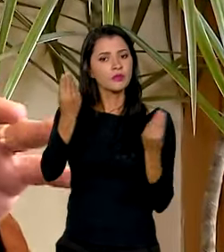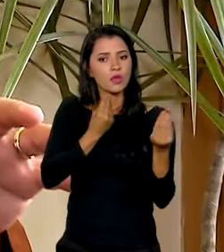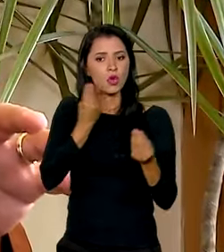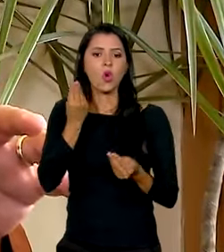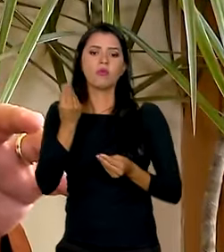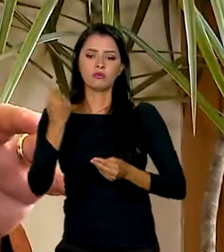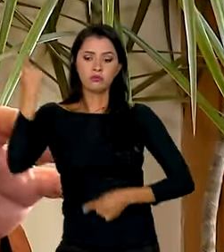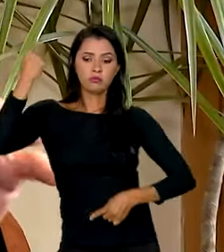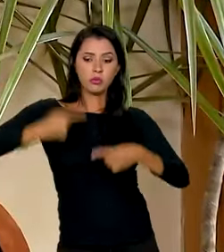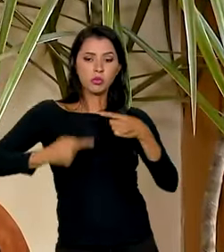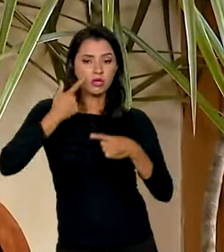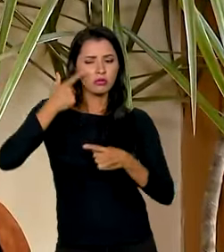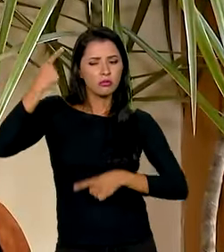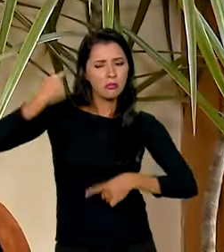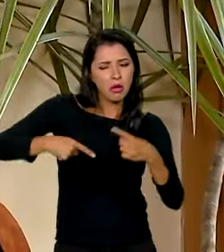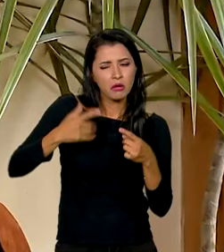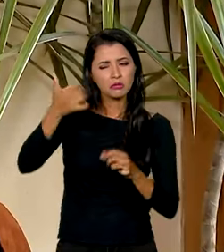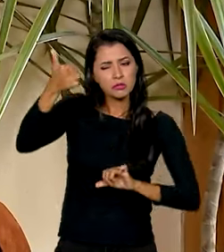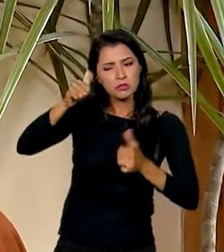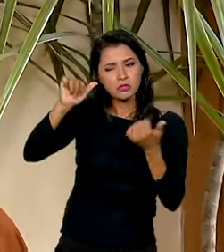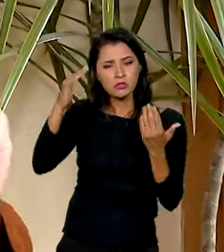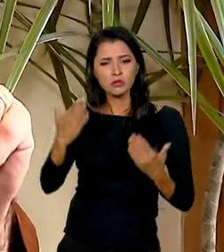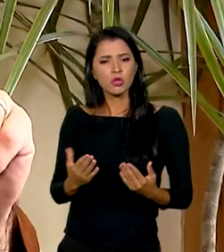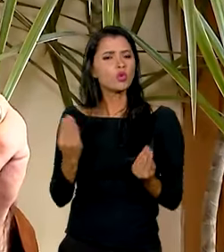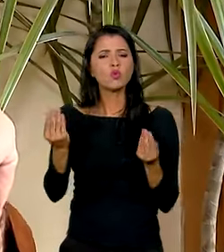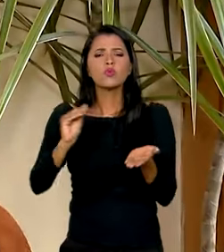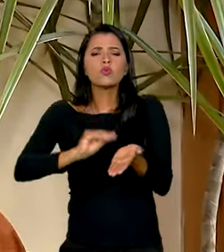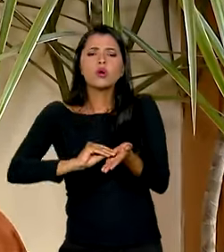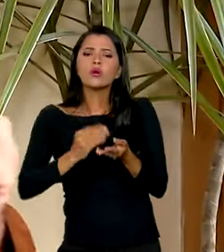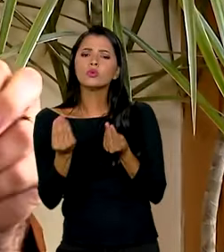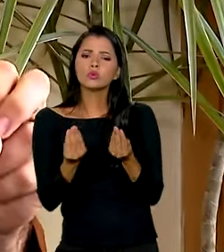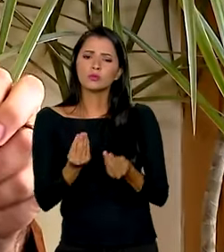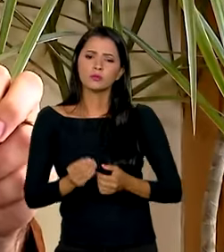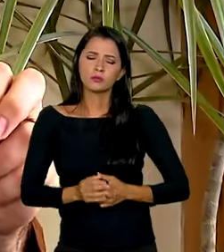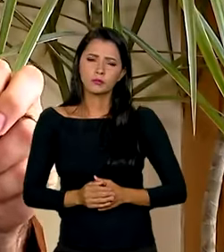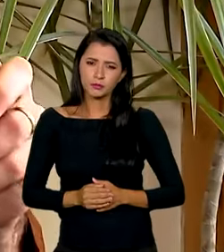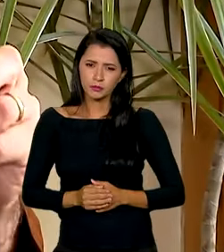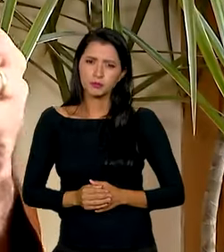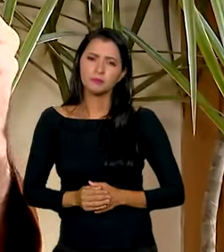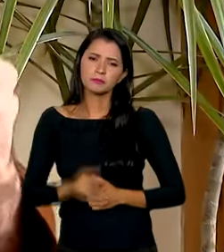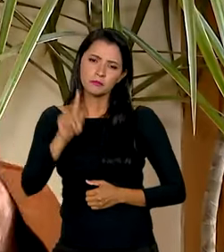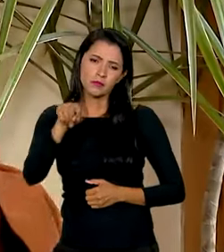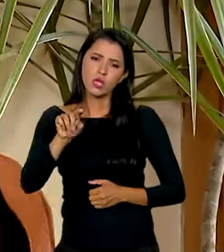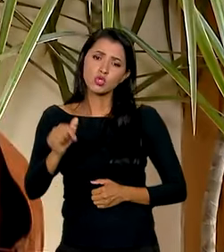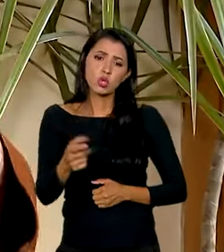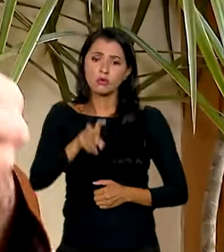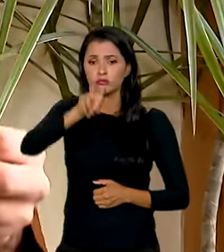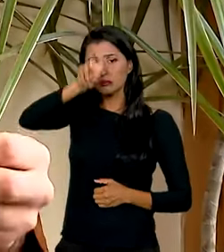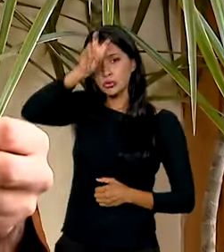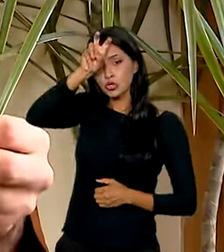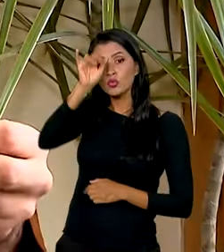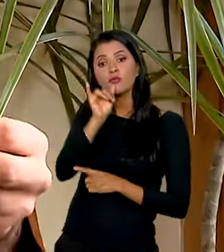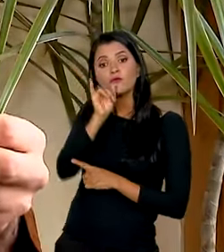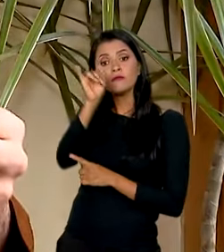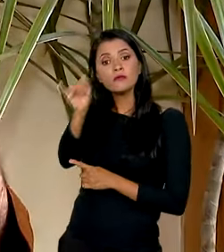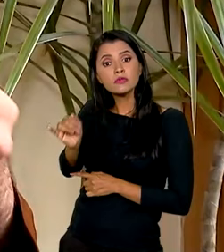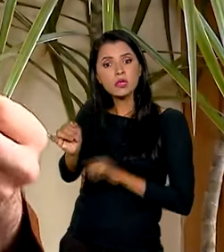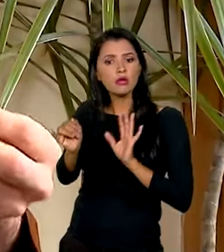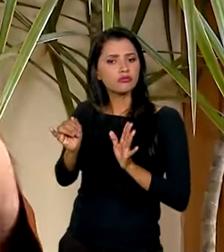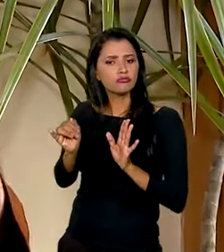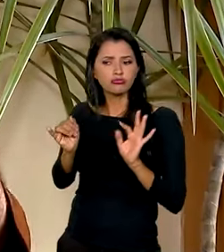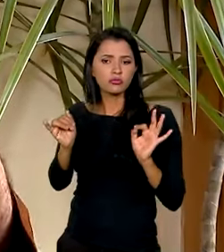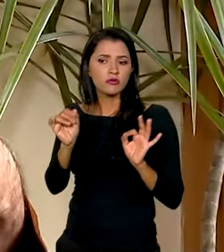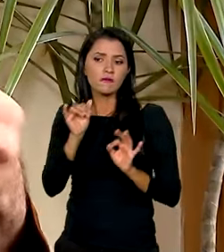político máximo. Né? O que está faltando, então, é apenas o Egito informar, né,